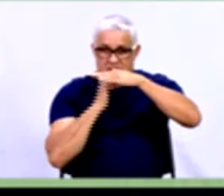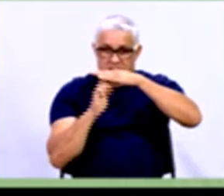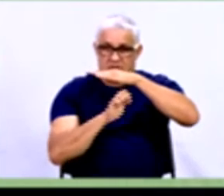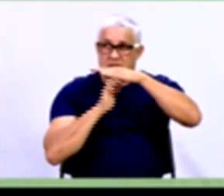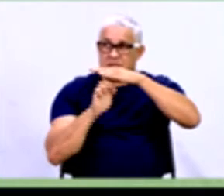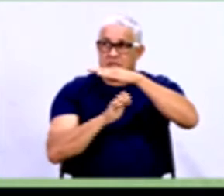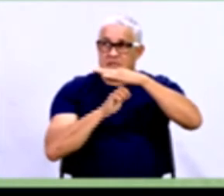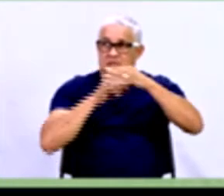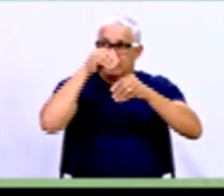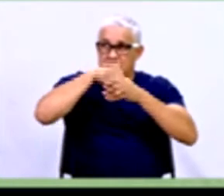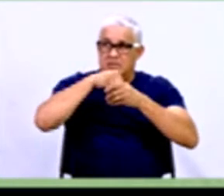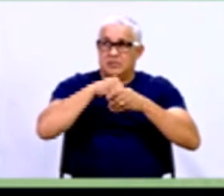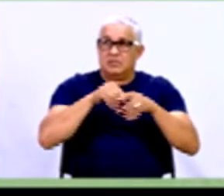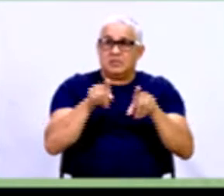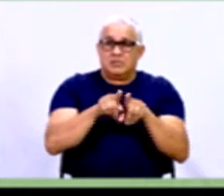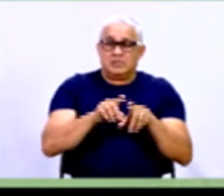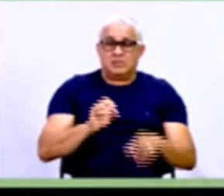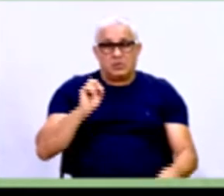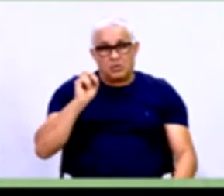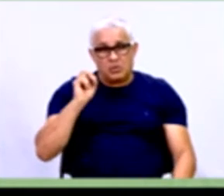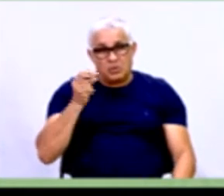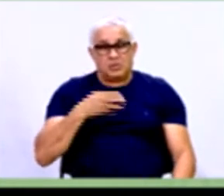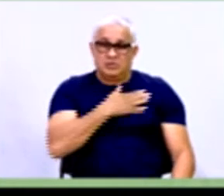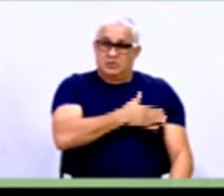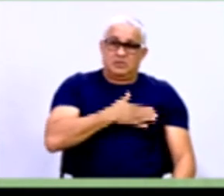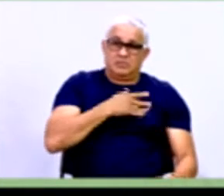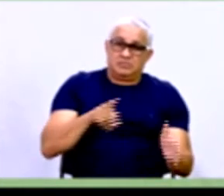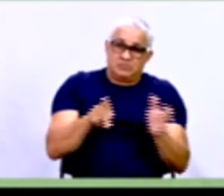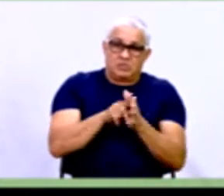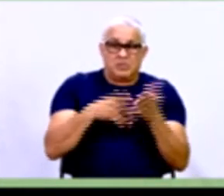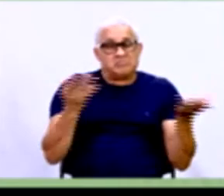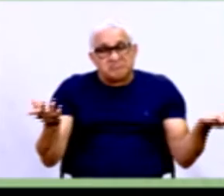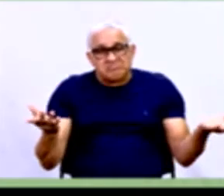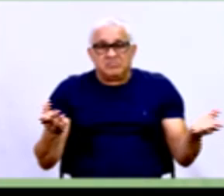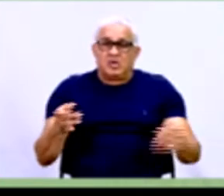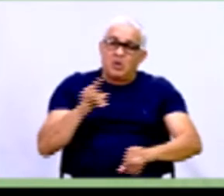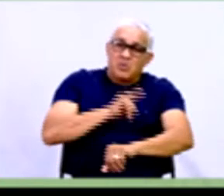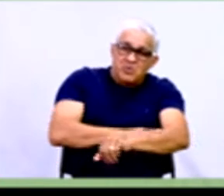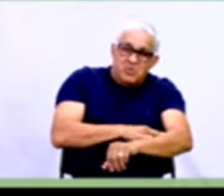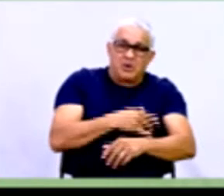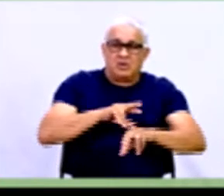sua empresa, ou para satisfação de necessidades fisiológicas.